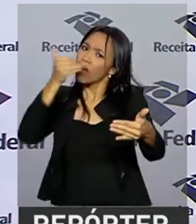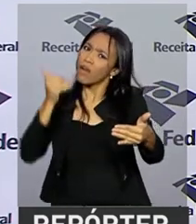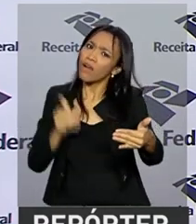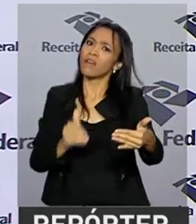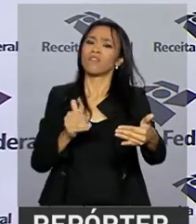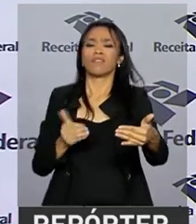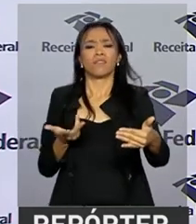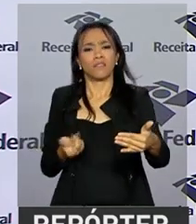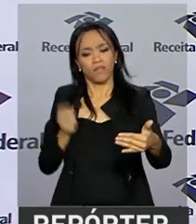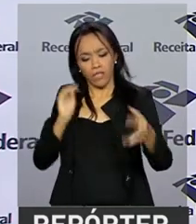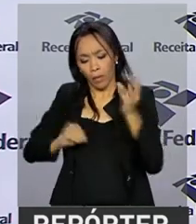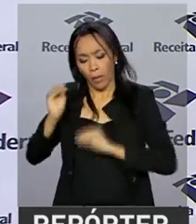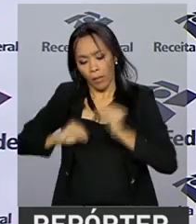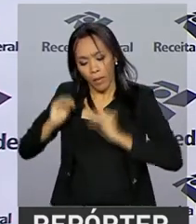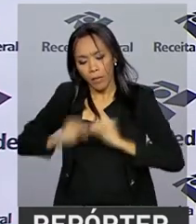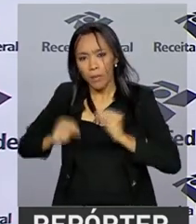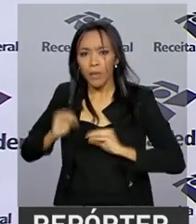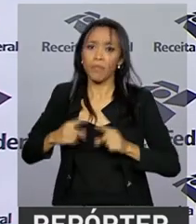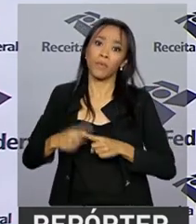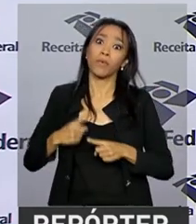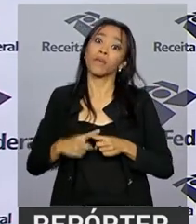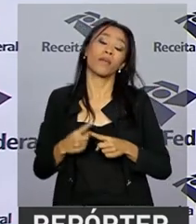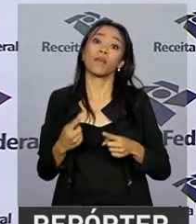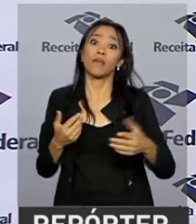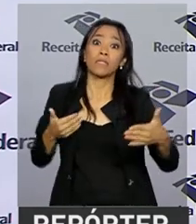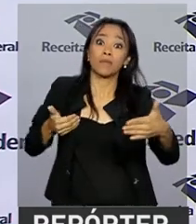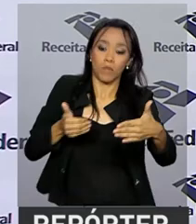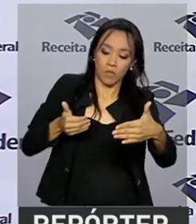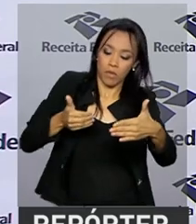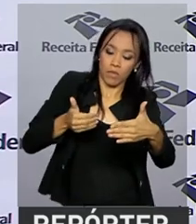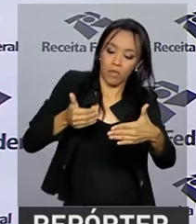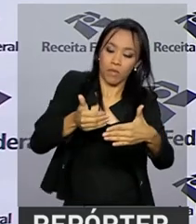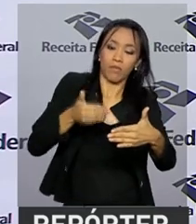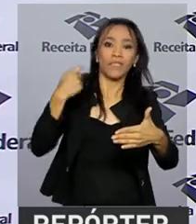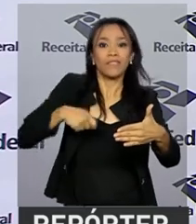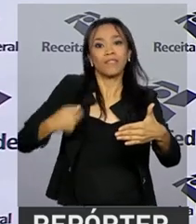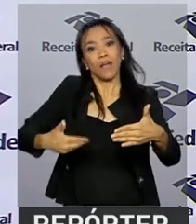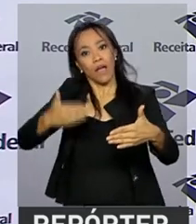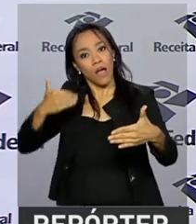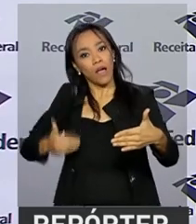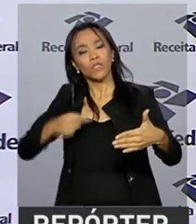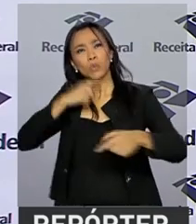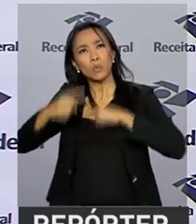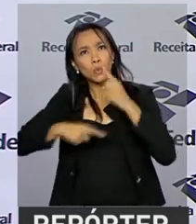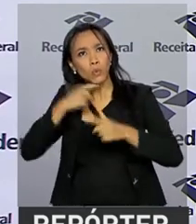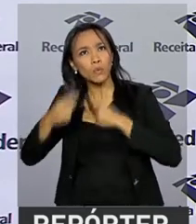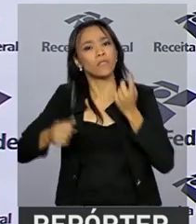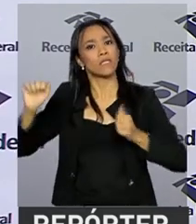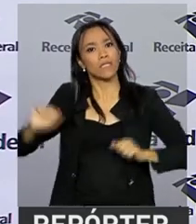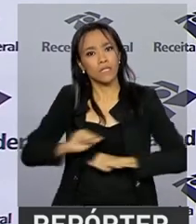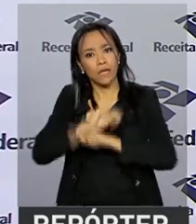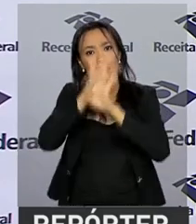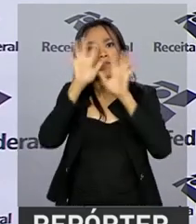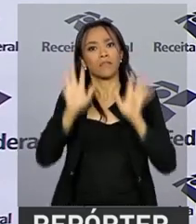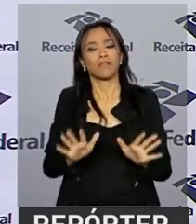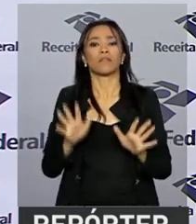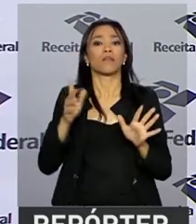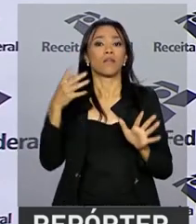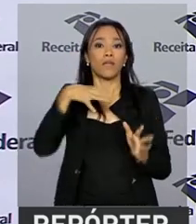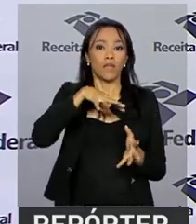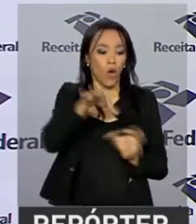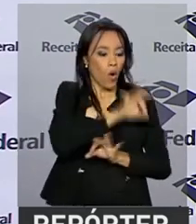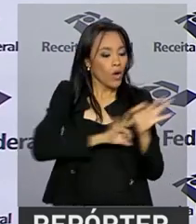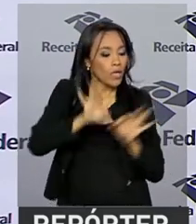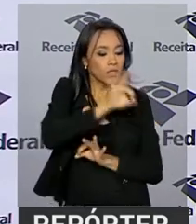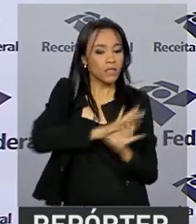para a última hora até porque a necessidade de esclarecimento de dúvidas e reúne documentação